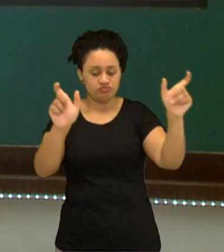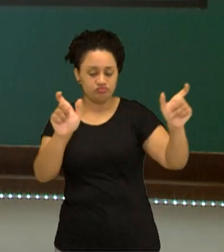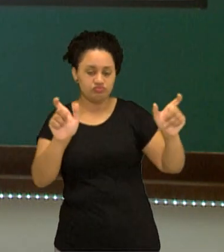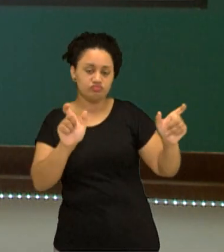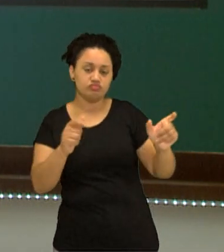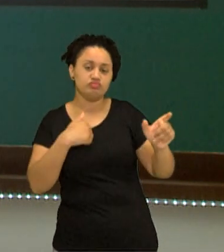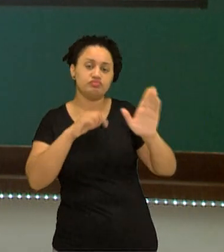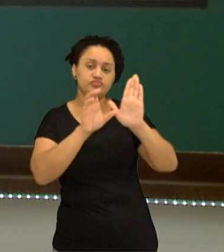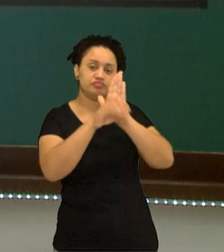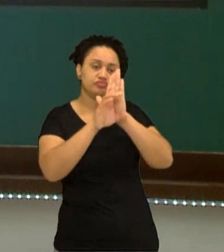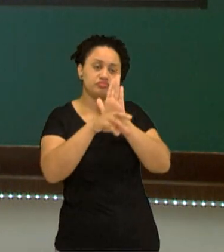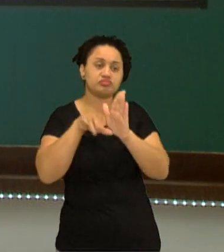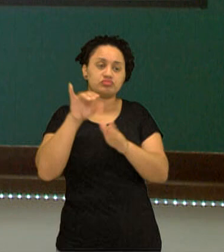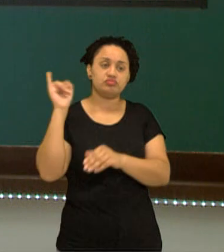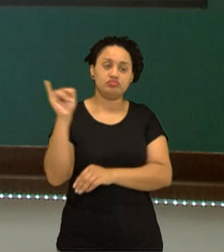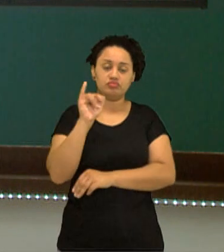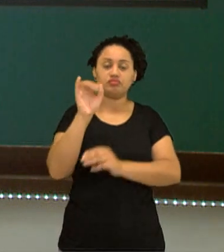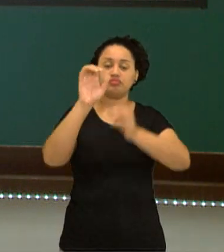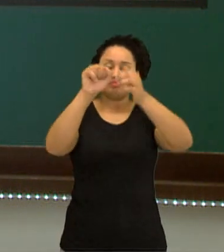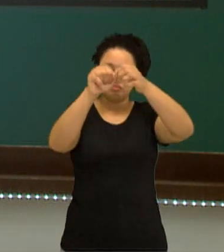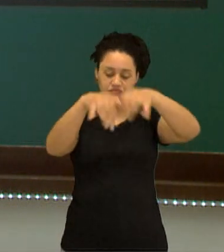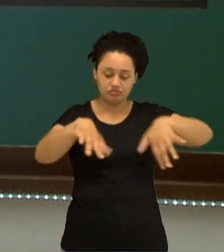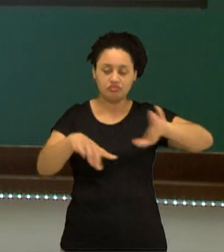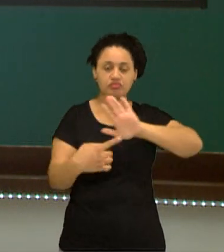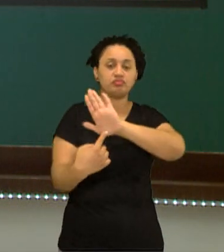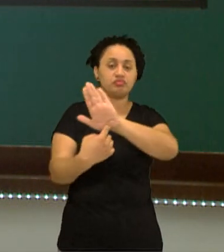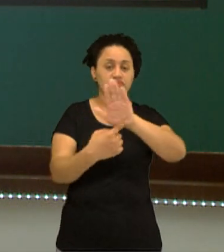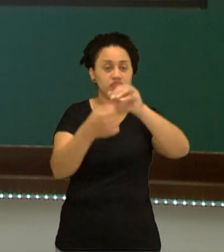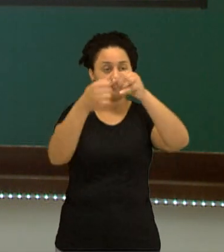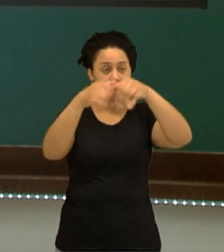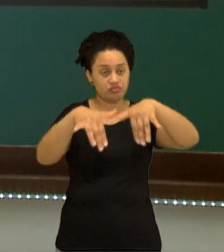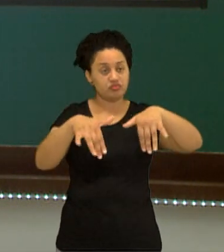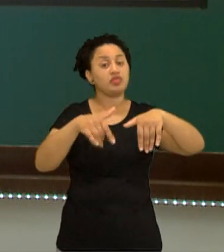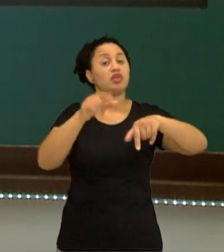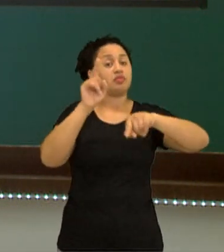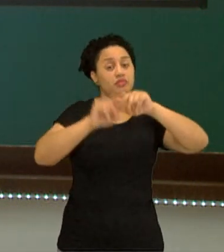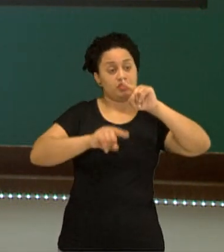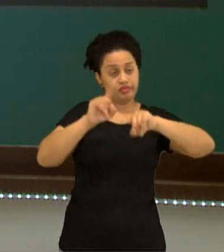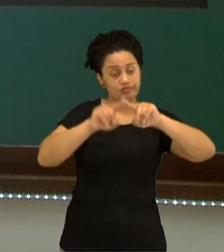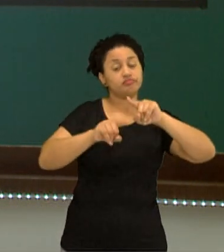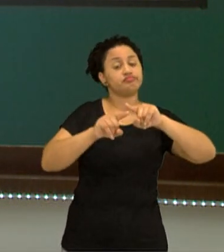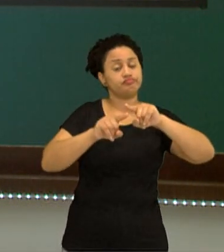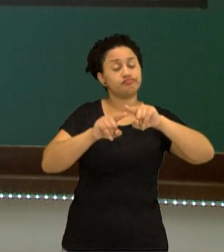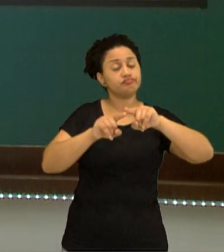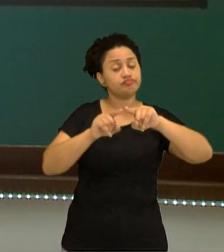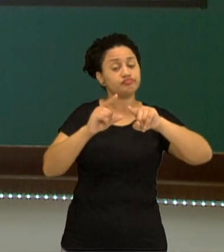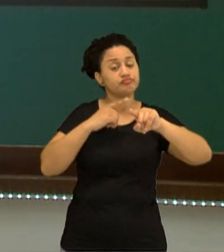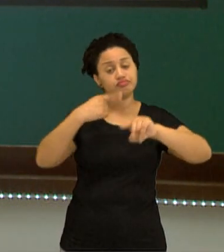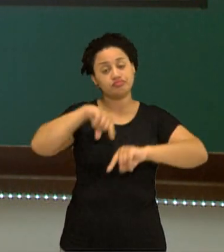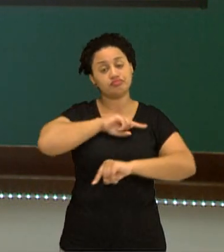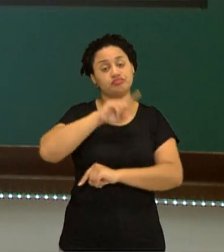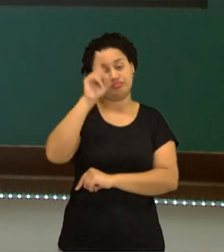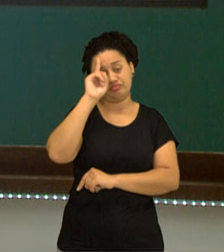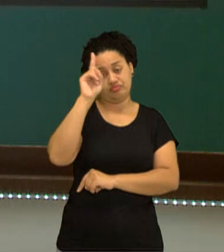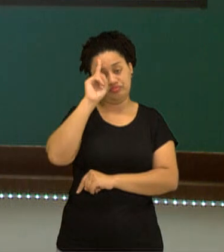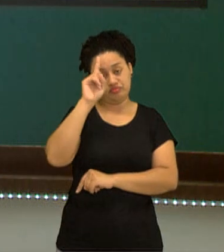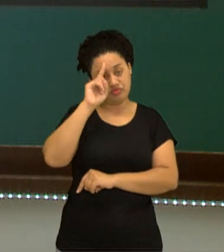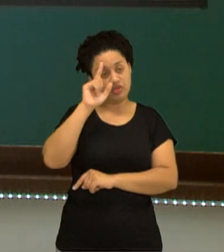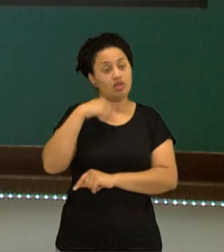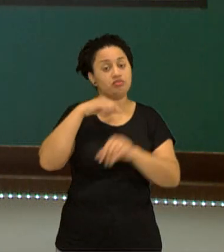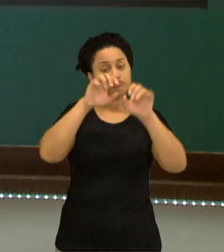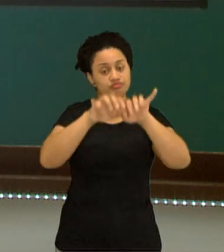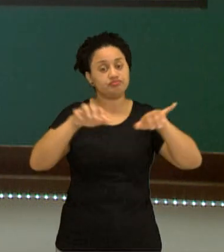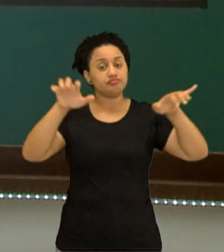os conceitos mais importantes estão representados aqui. Falamos de materiais, que fazem parte do nosso dia a dia. E eles